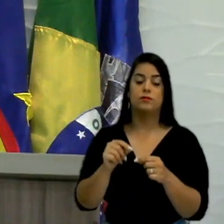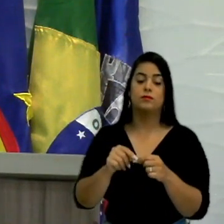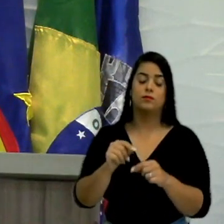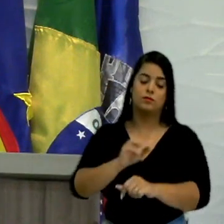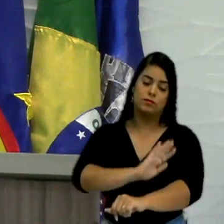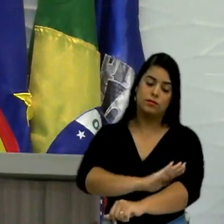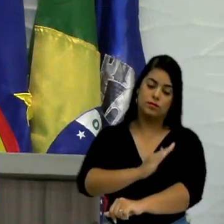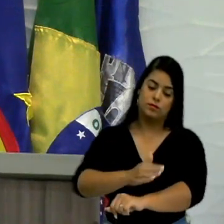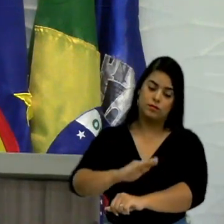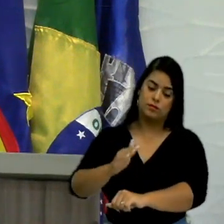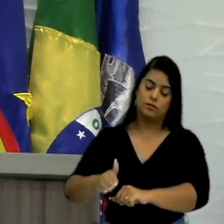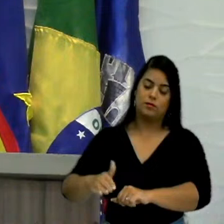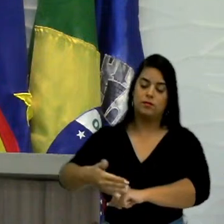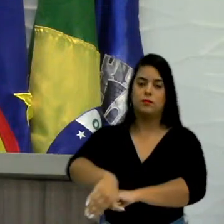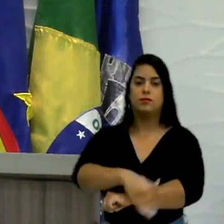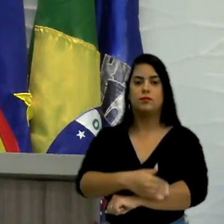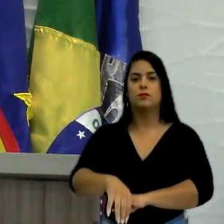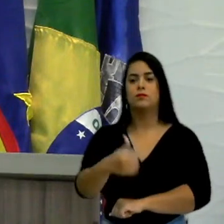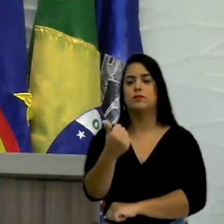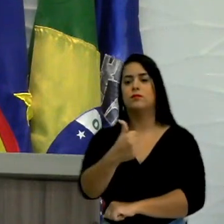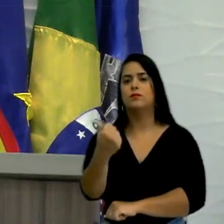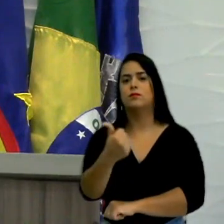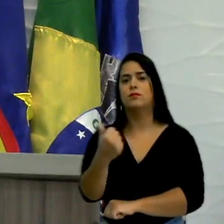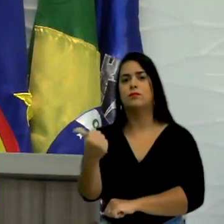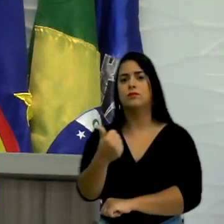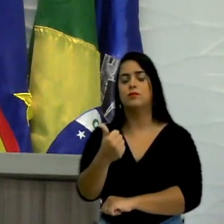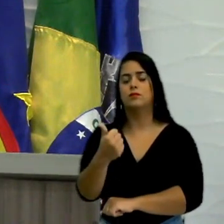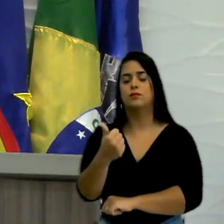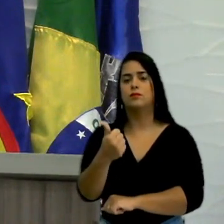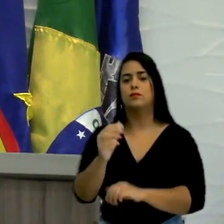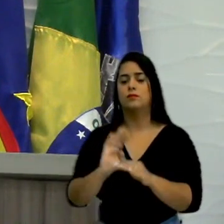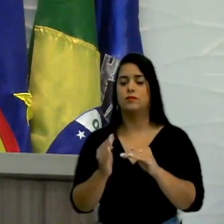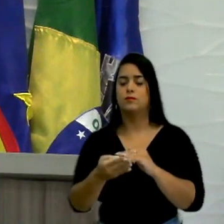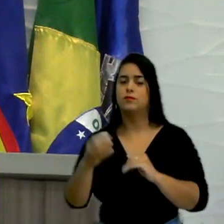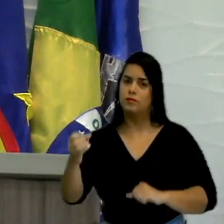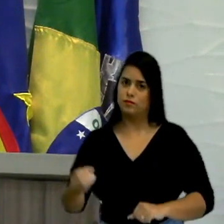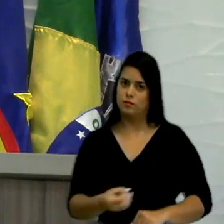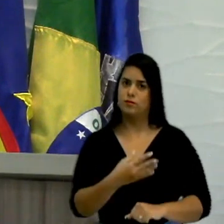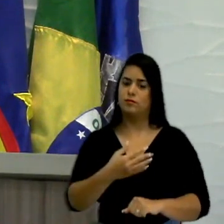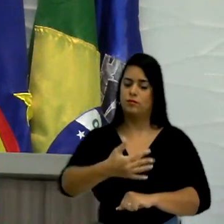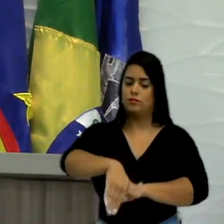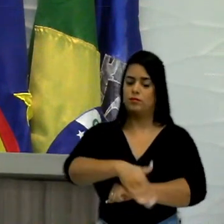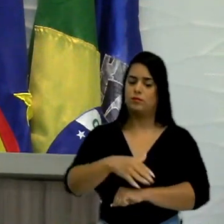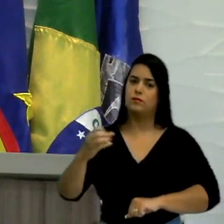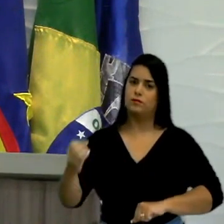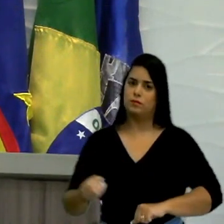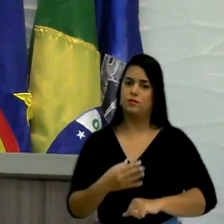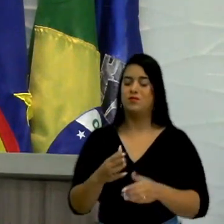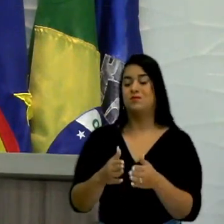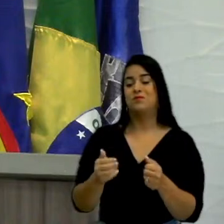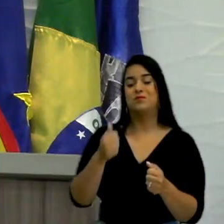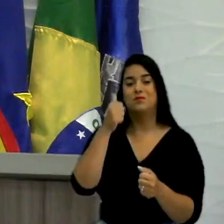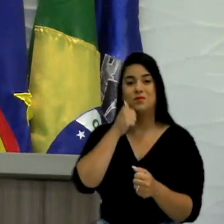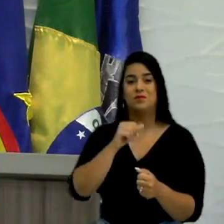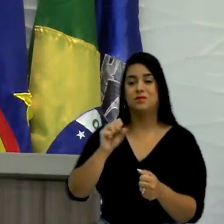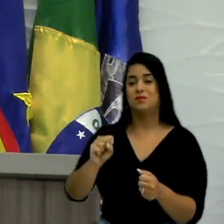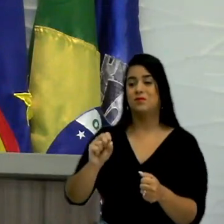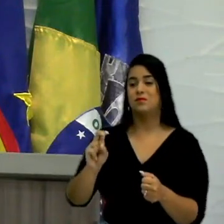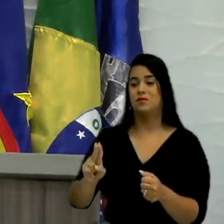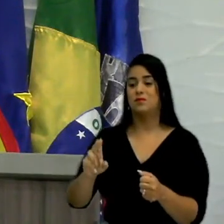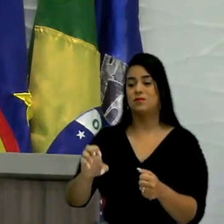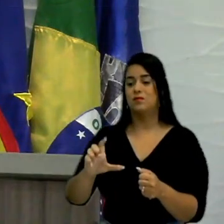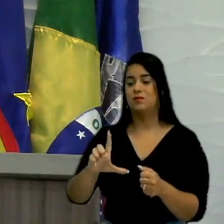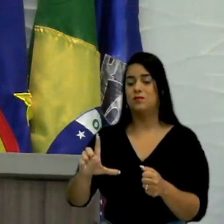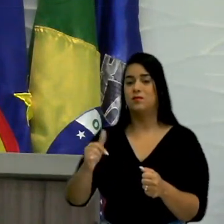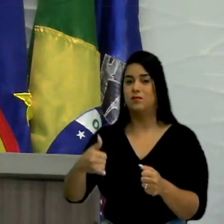11, lá do bairro Novo, da Rua Nova, a pedido da nossa amiga Sueli. Então fica aí